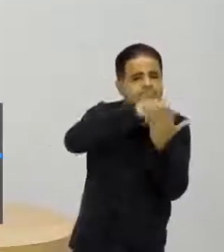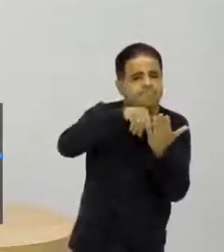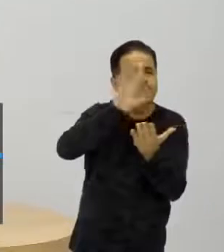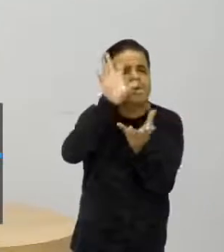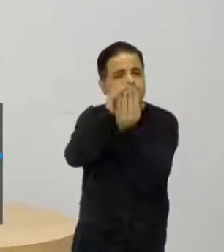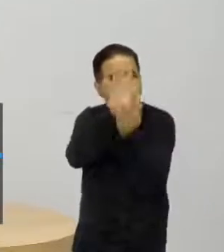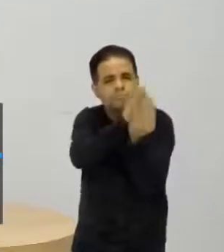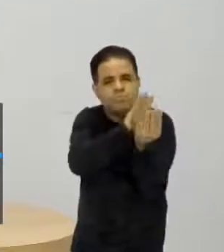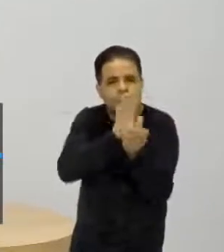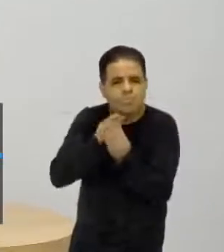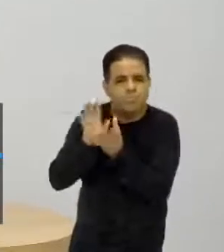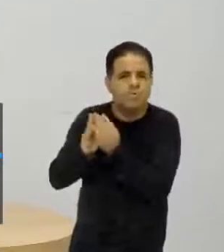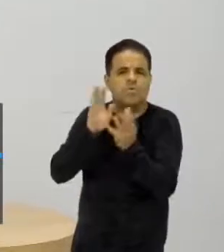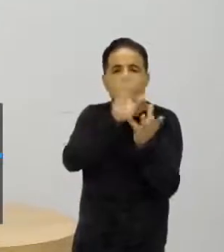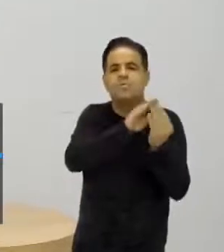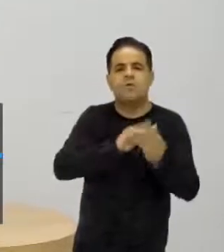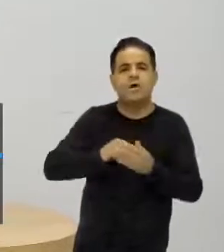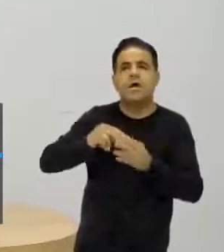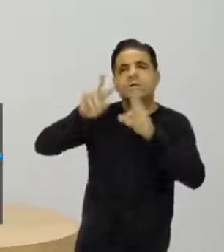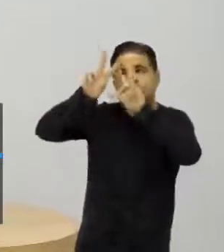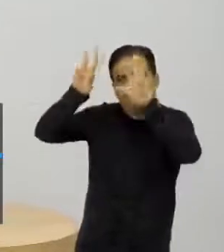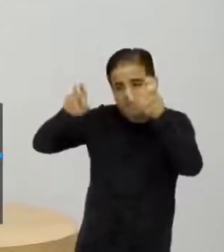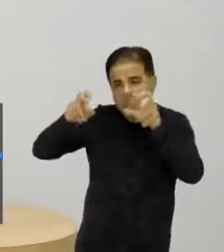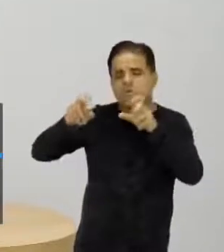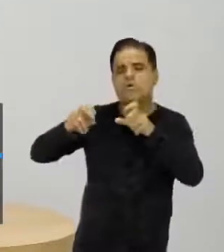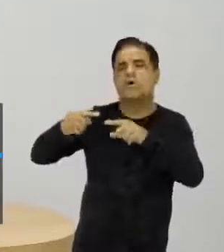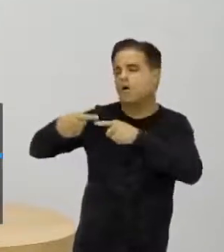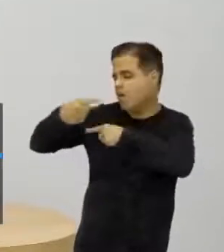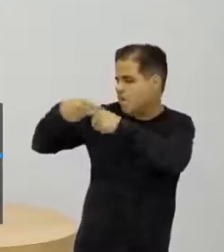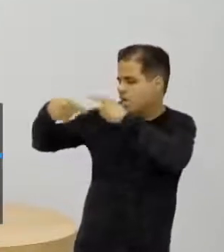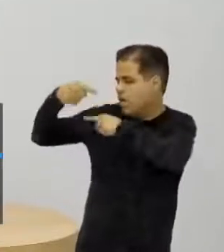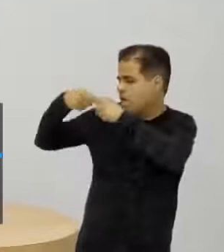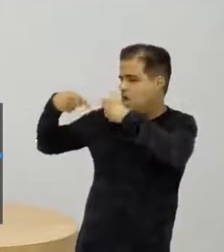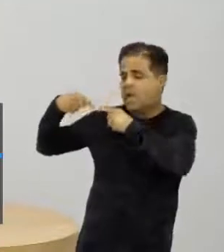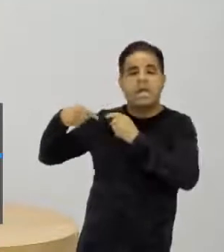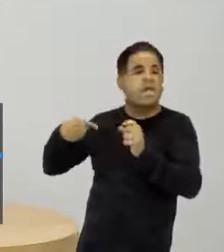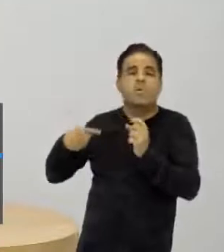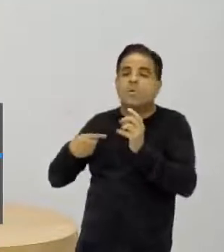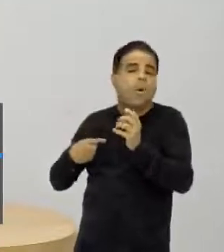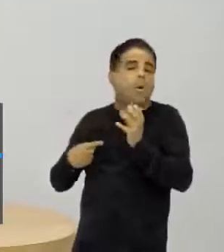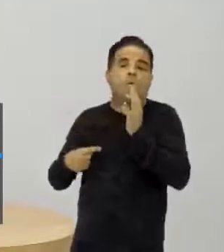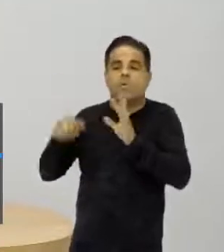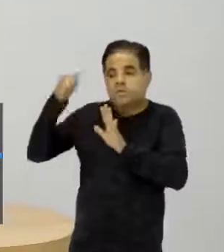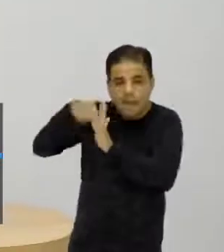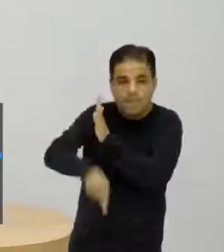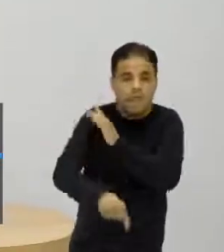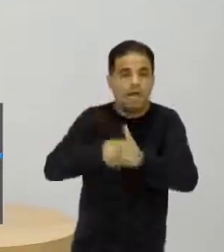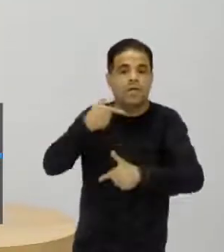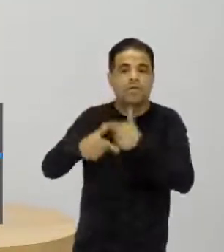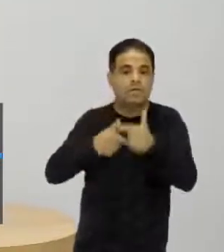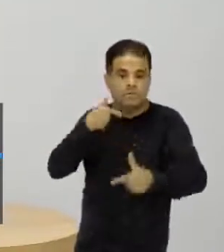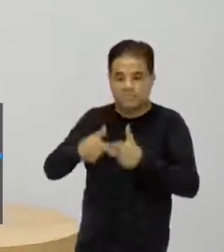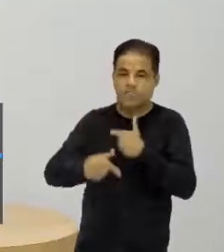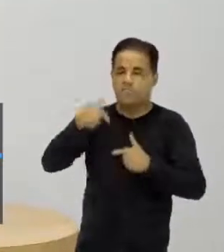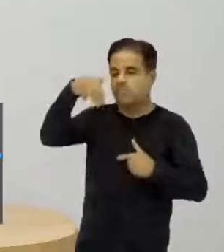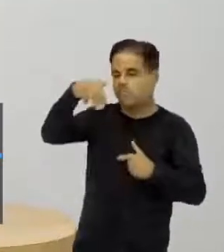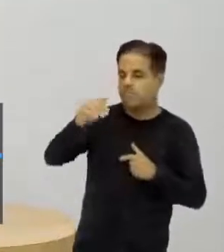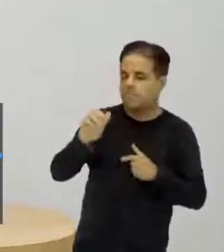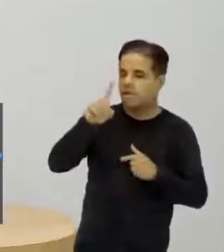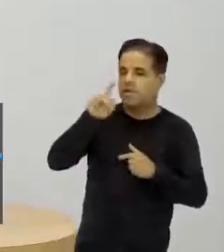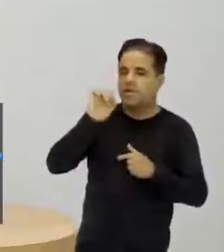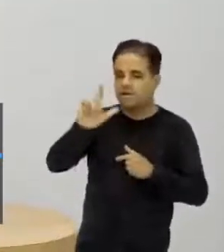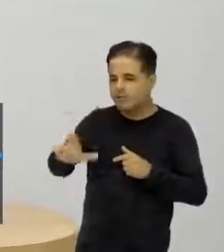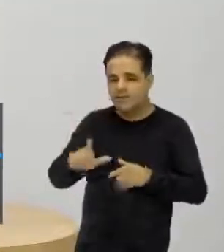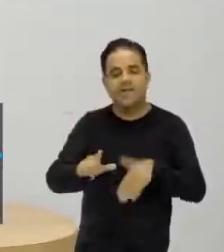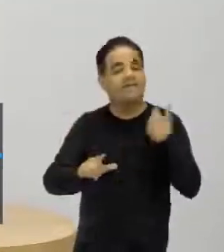cima a respeito das questões hereditárias, porque ele não conhecia a fundo os trabalhos de Mendel. E